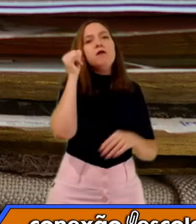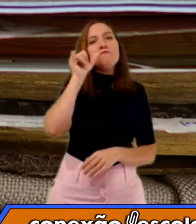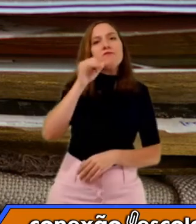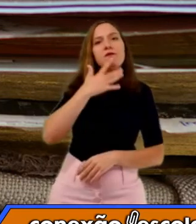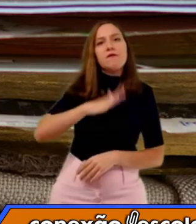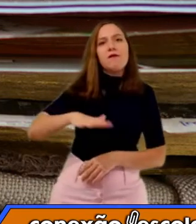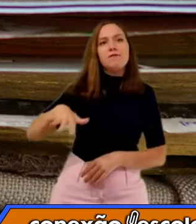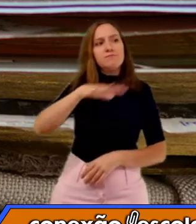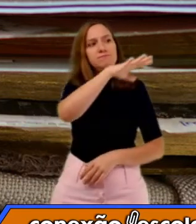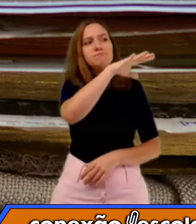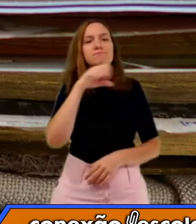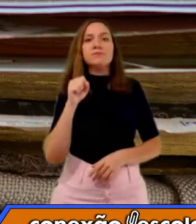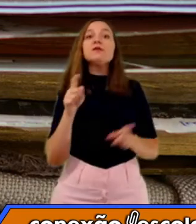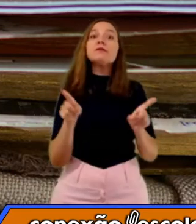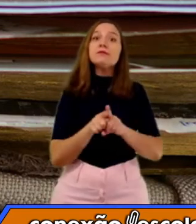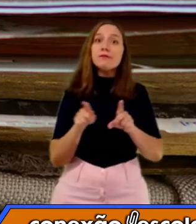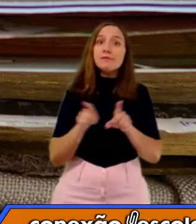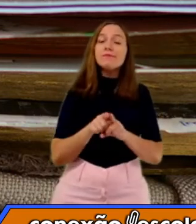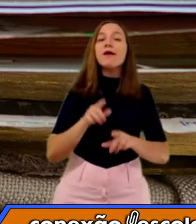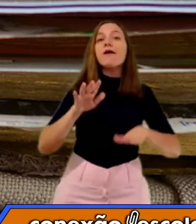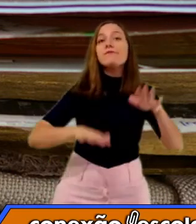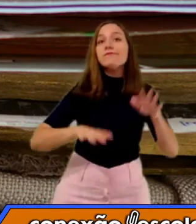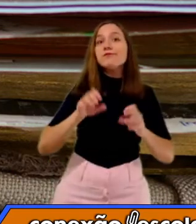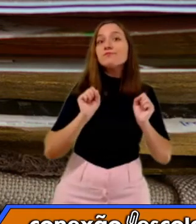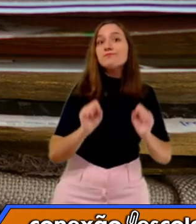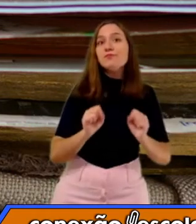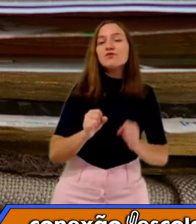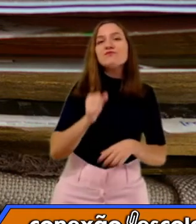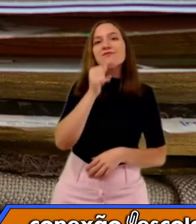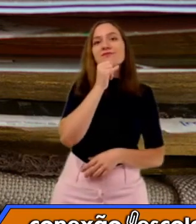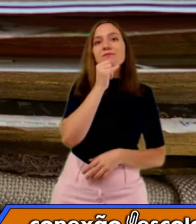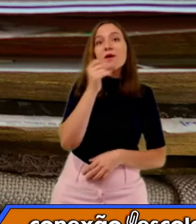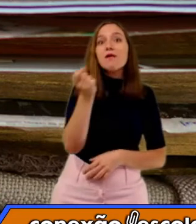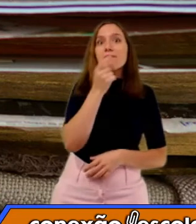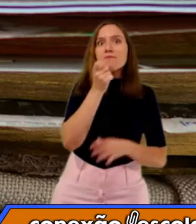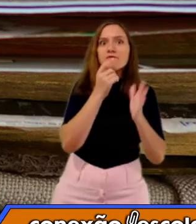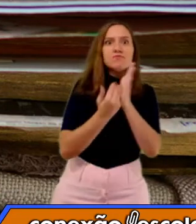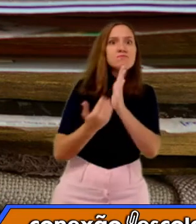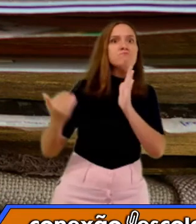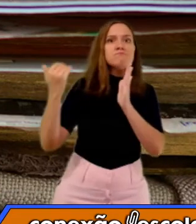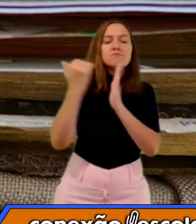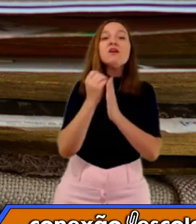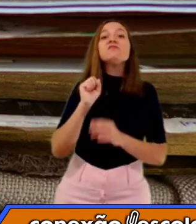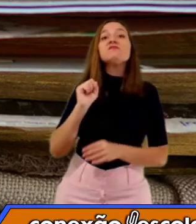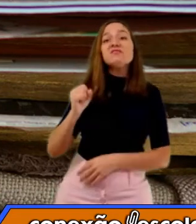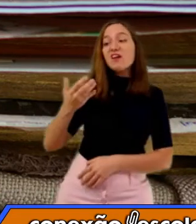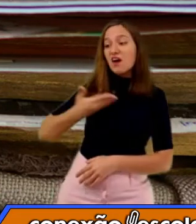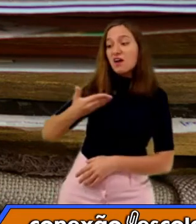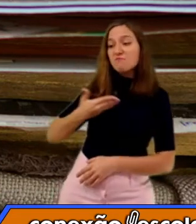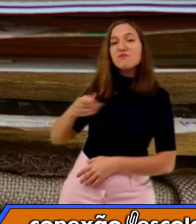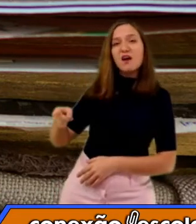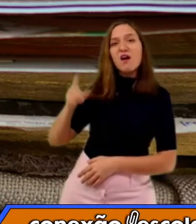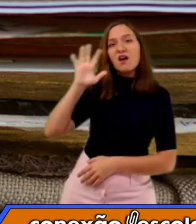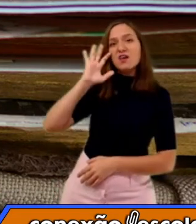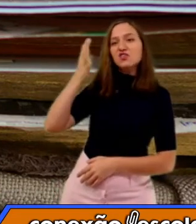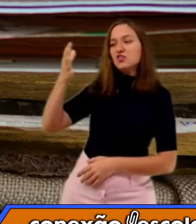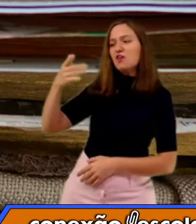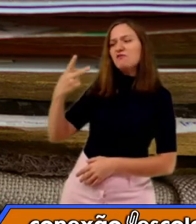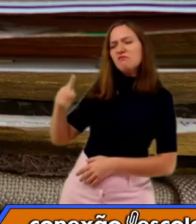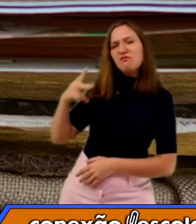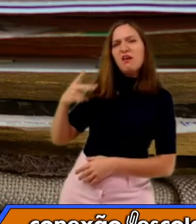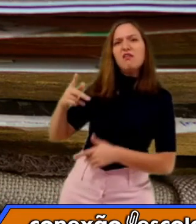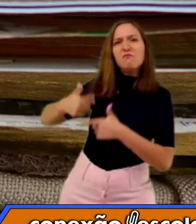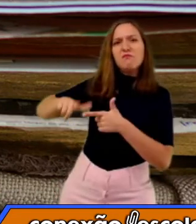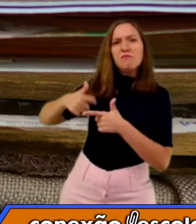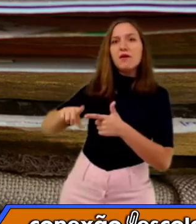nunca fez uma automedicação? O remédio da comadre, às vezes, não serve para mim. A minha dor de cabeça, às